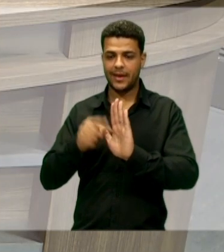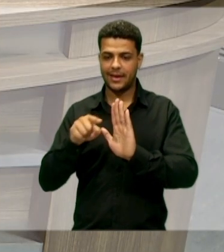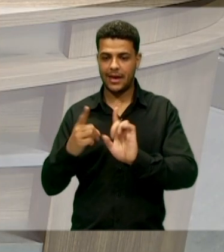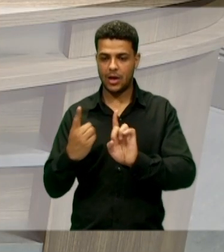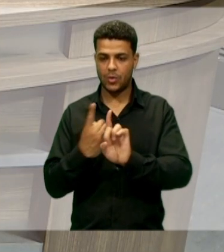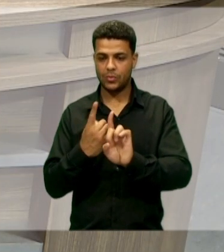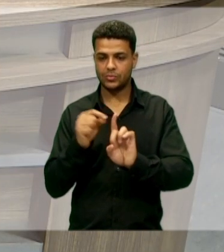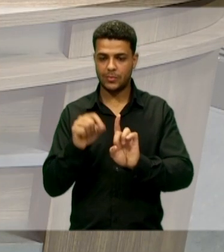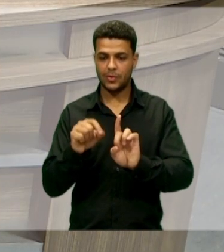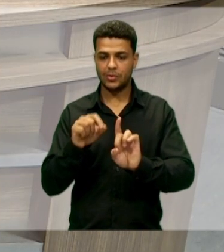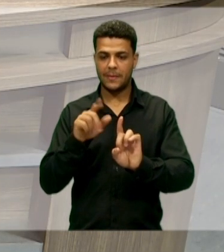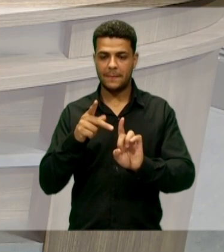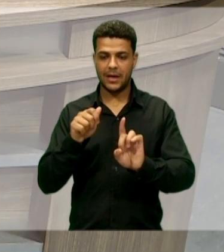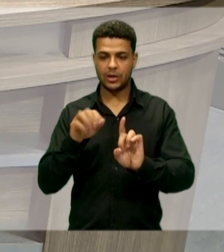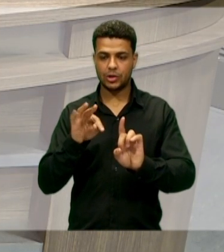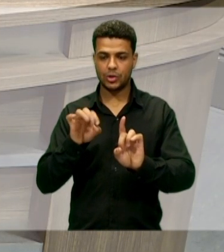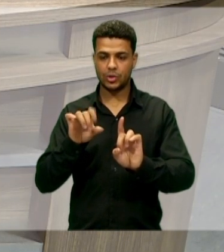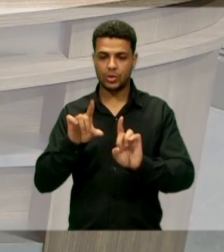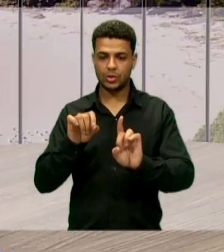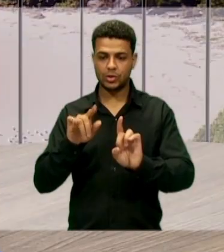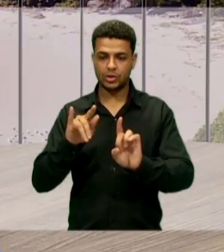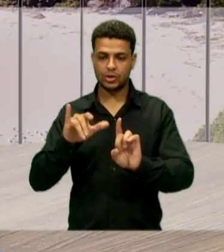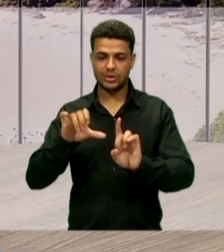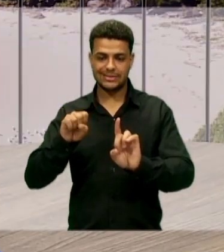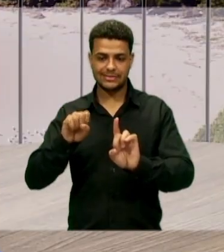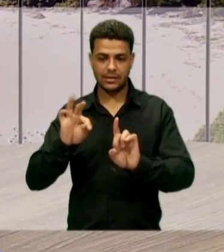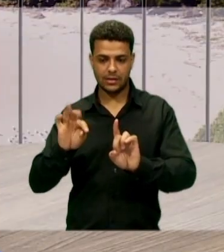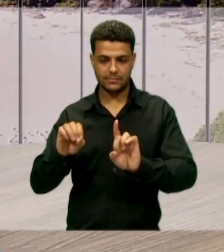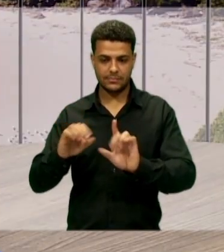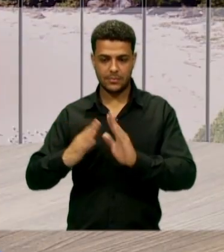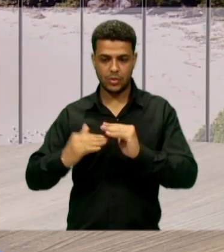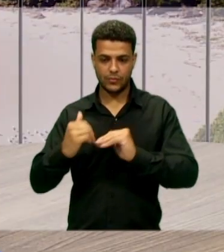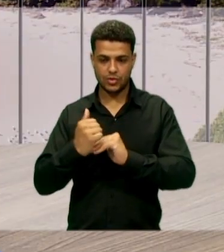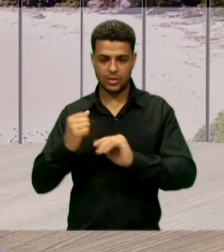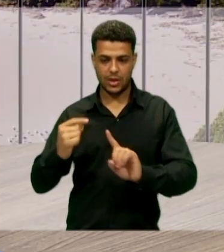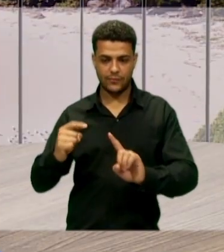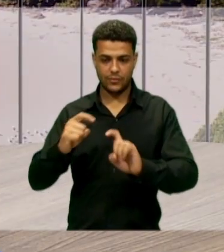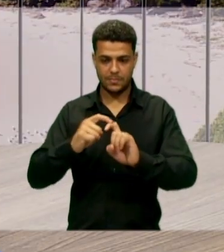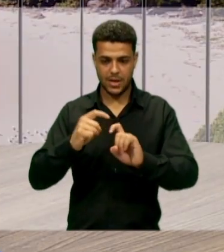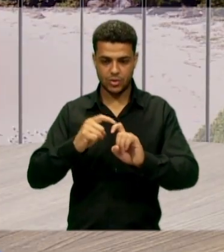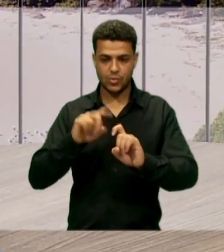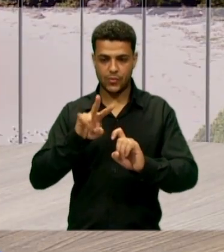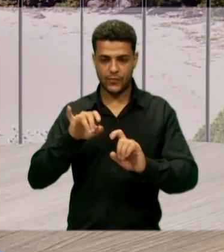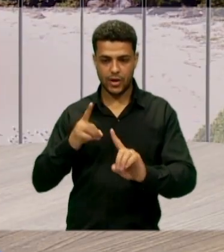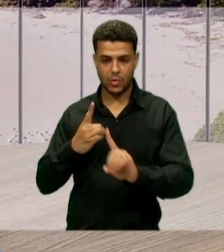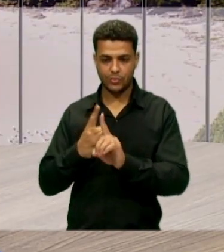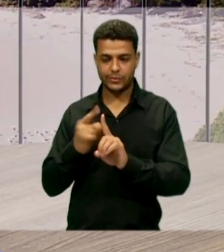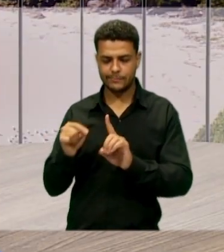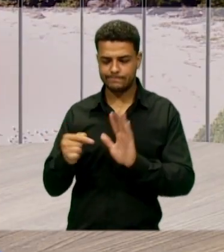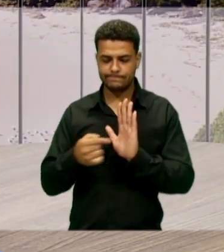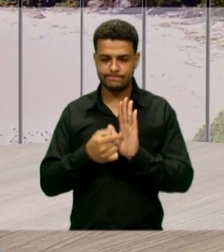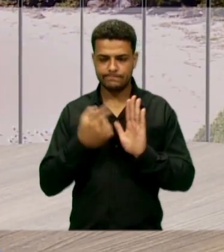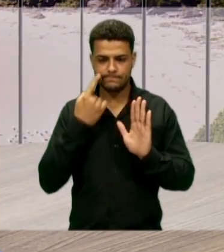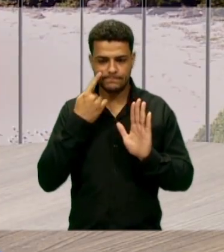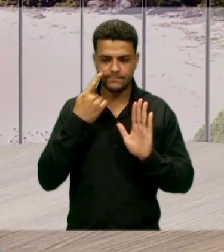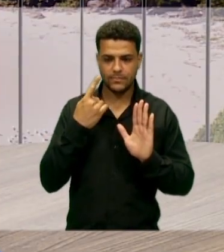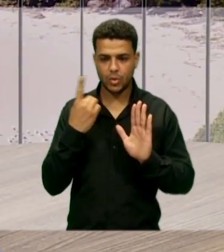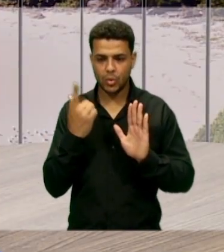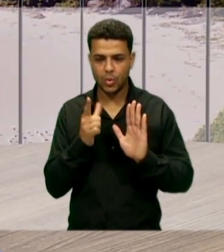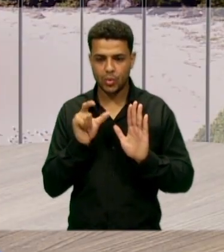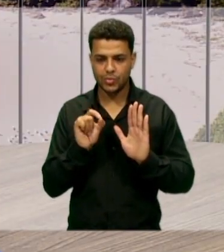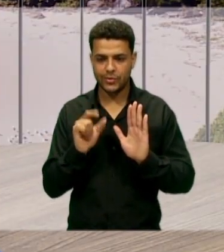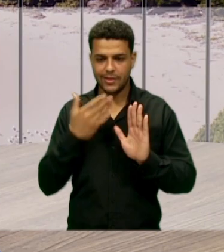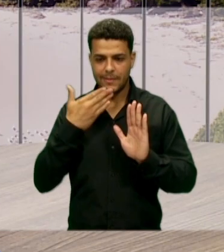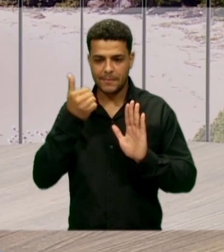detectado pelo médico patologista, né? E aí, quando a gente acha esse biomarcador, a gente sabe que o paciente